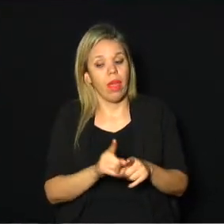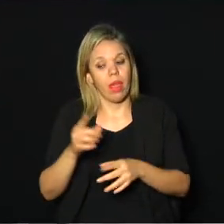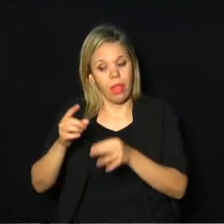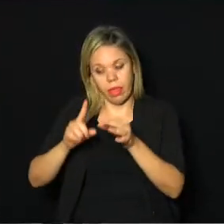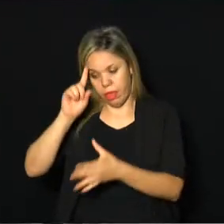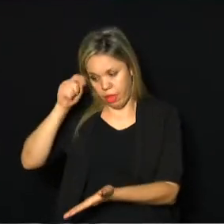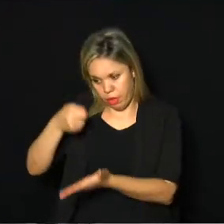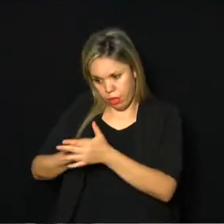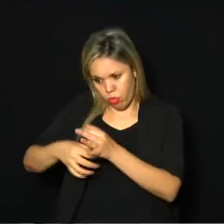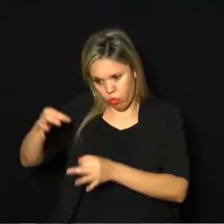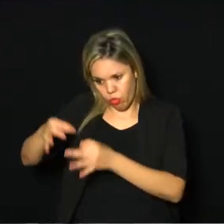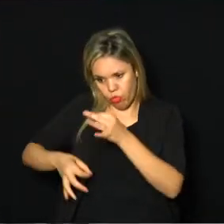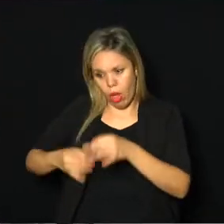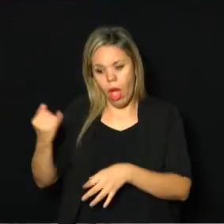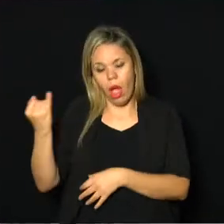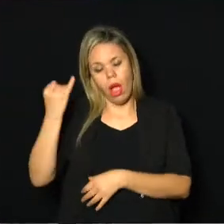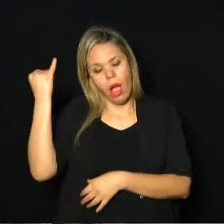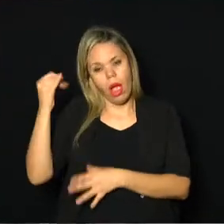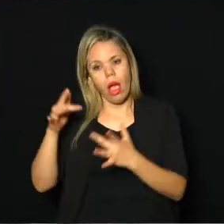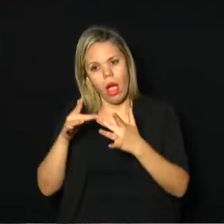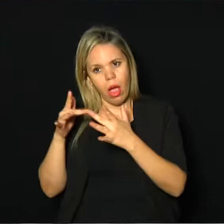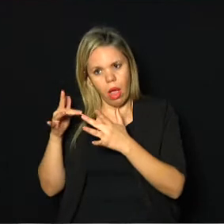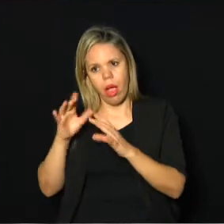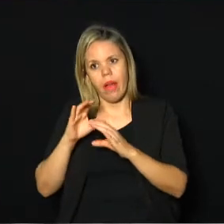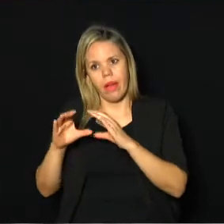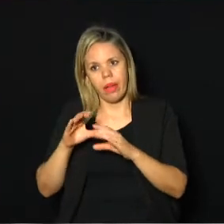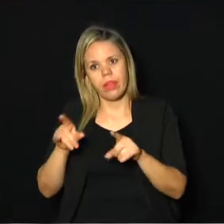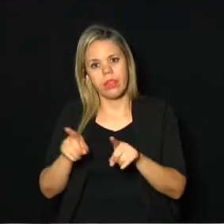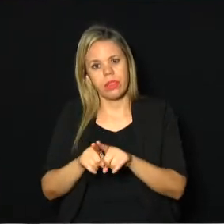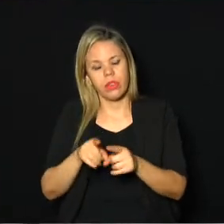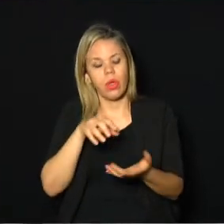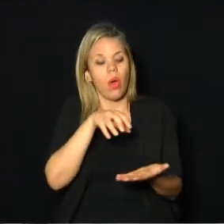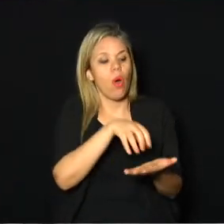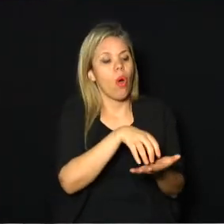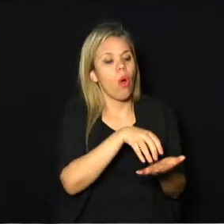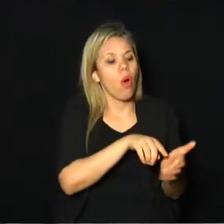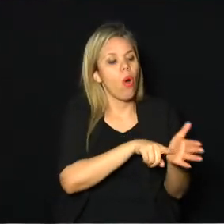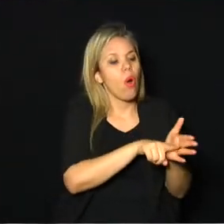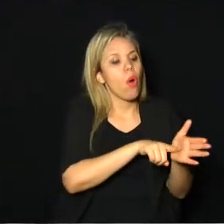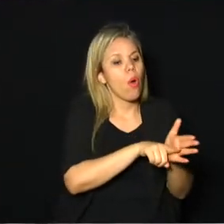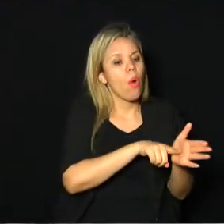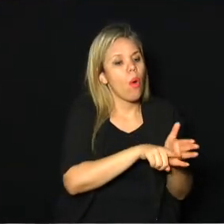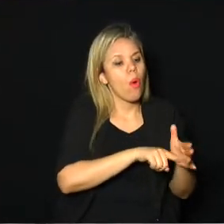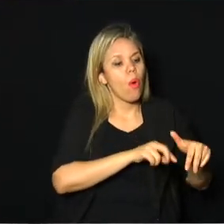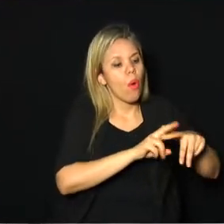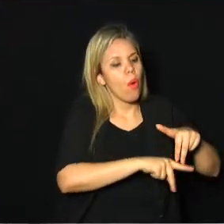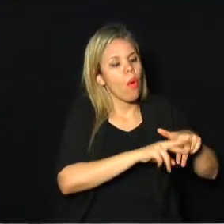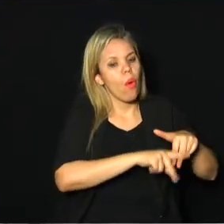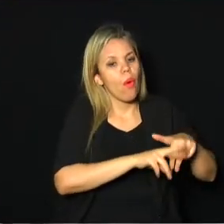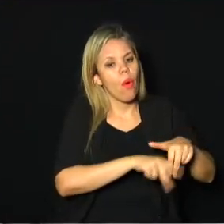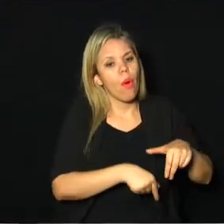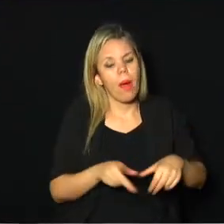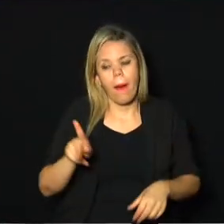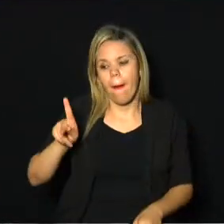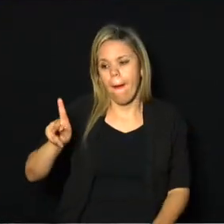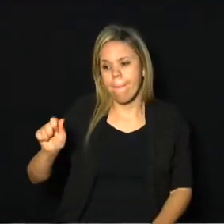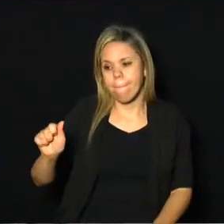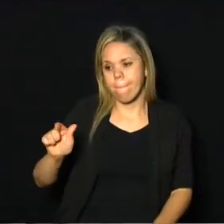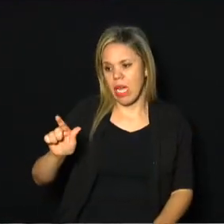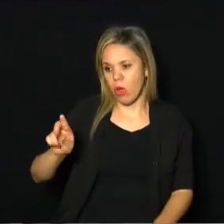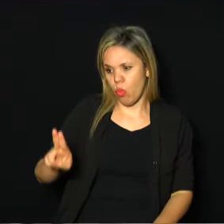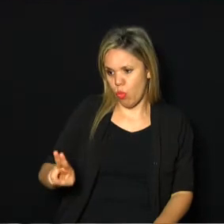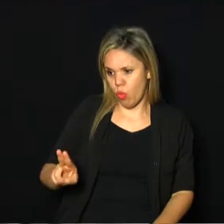muito importante, essa relação. E o Núcleo de Estudos de Gênero, o PAGU, da Unicamp.